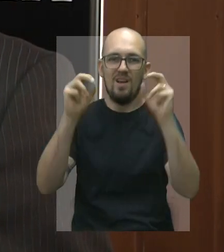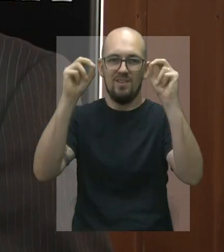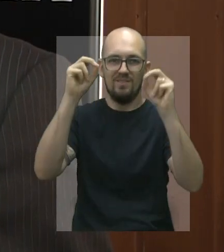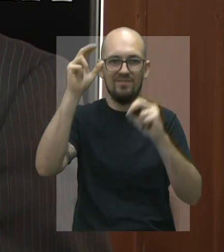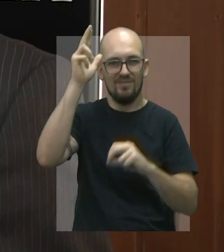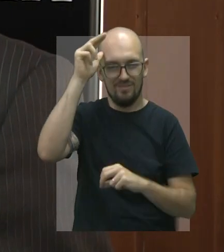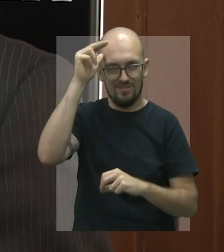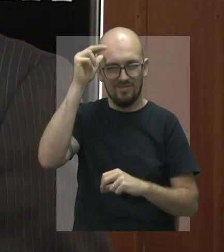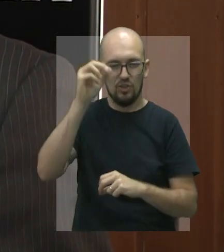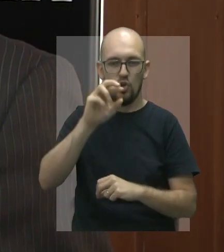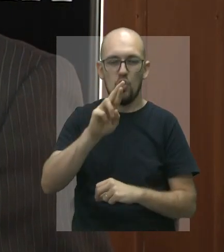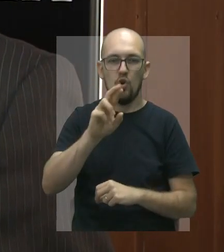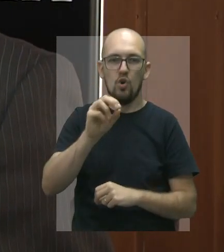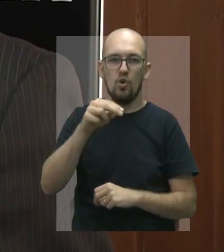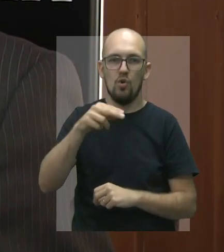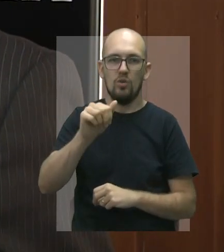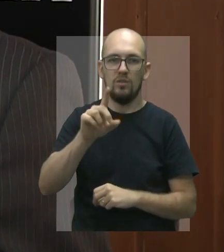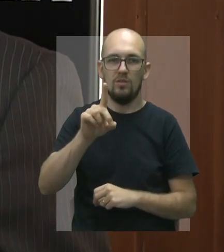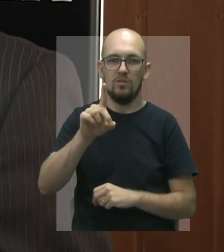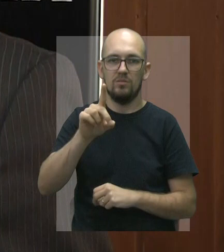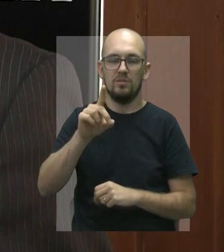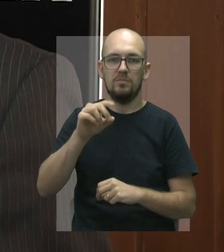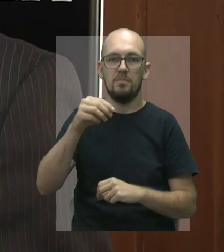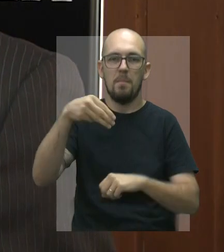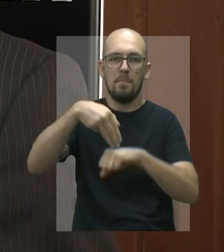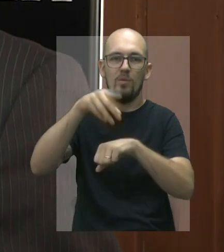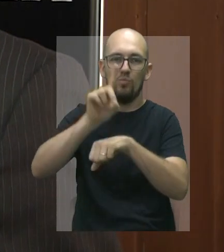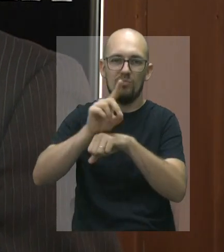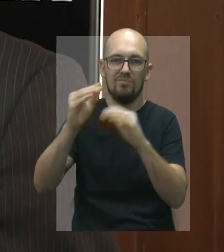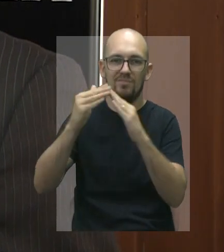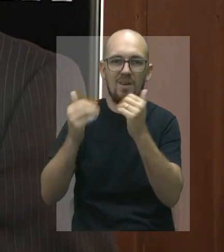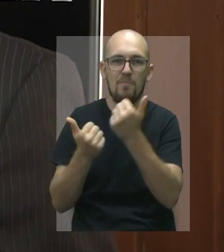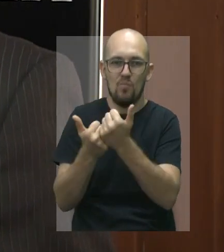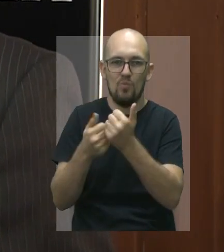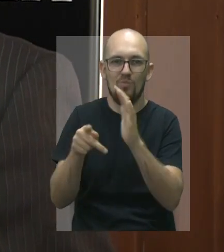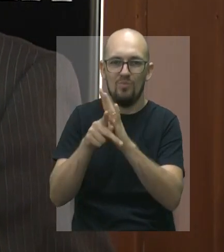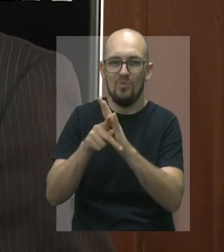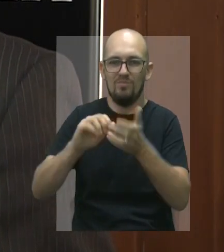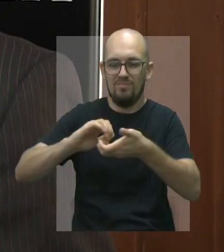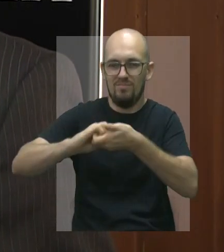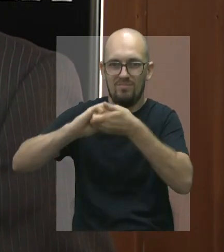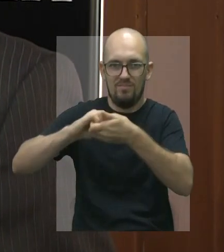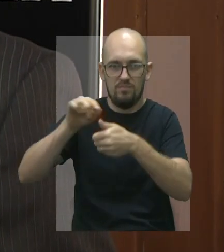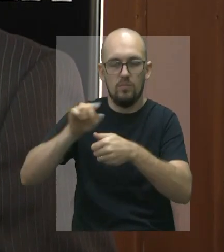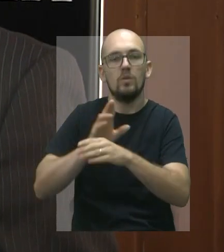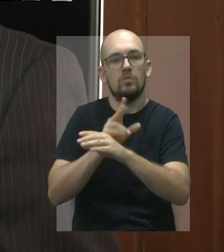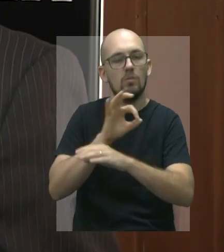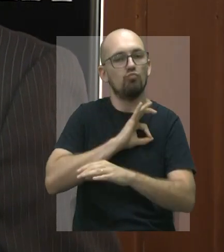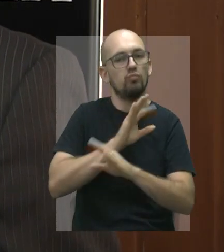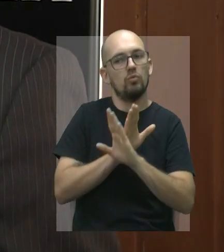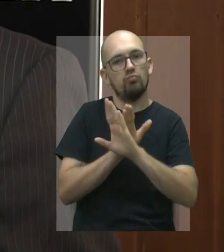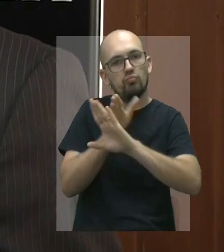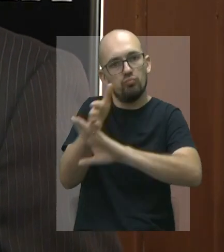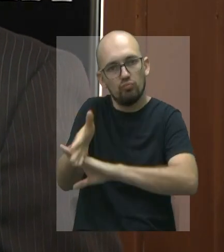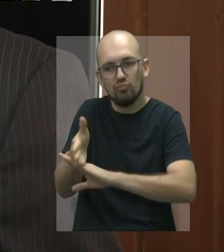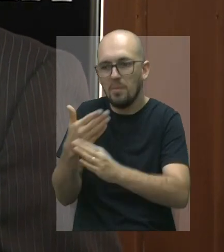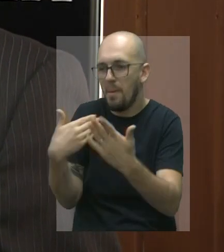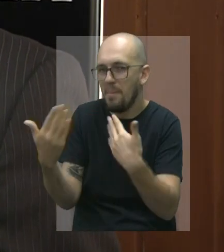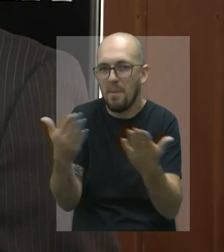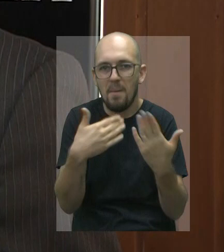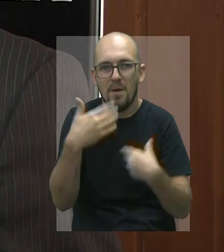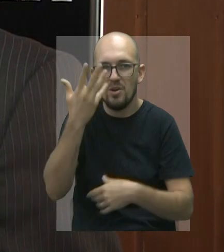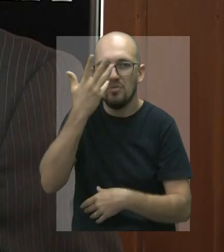sair de lá, que estão em tratamento de câncer. Vai haver uma visita dos policiais a essa casa. No domingo,